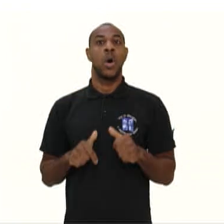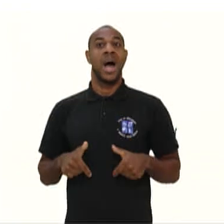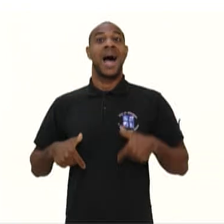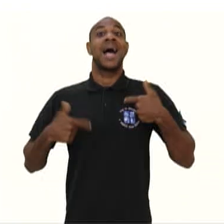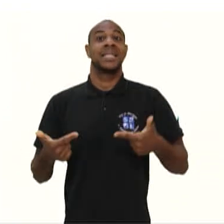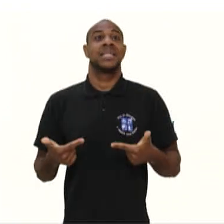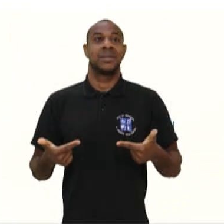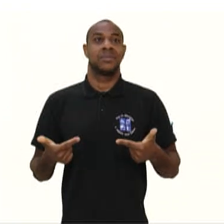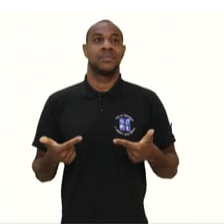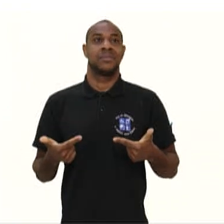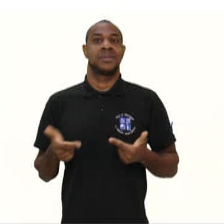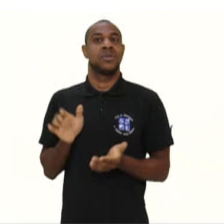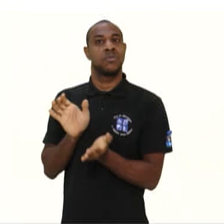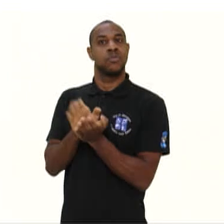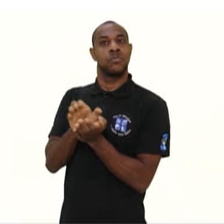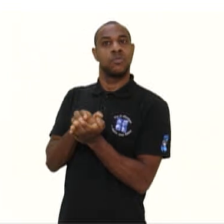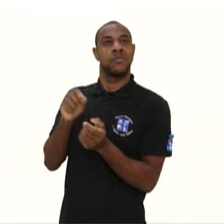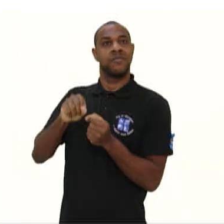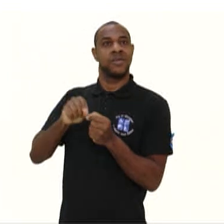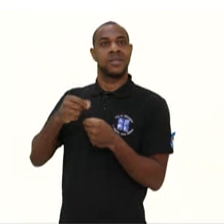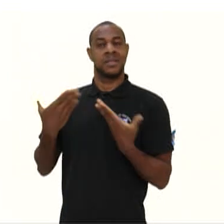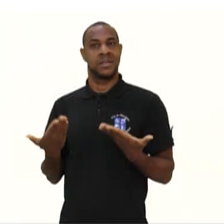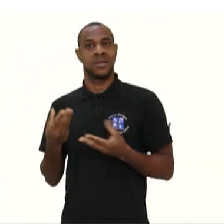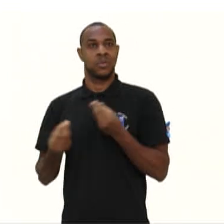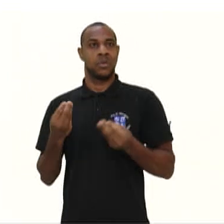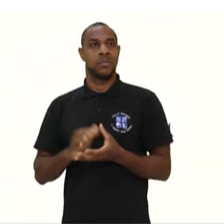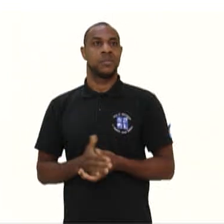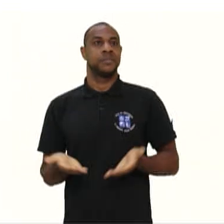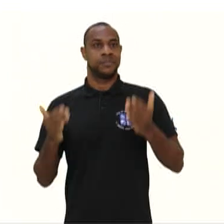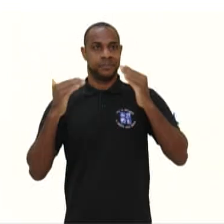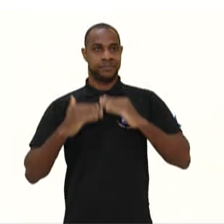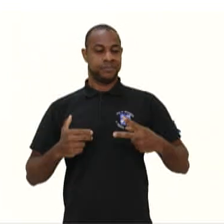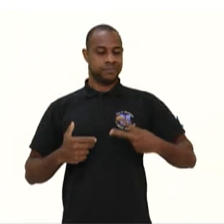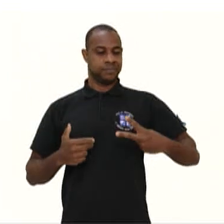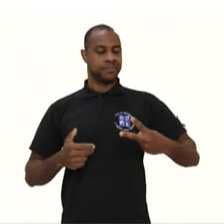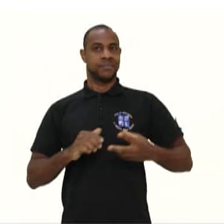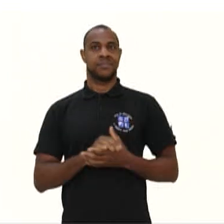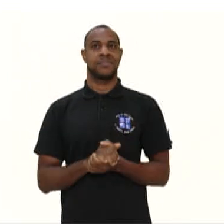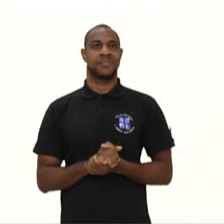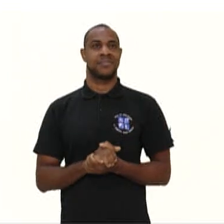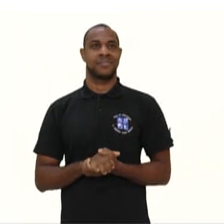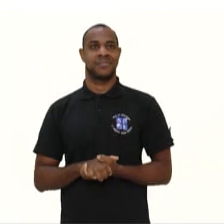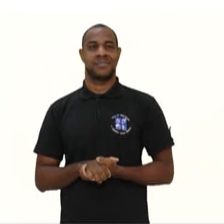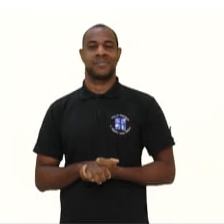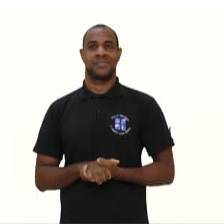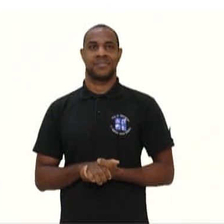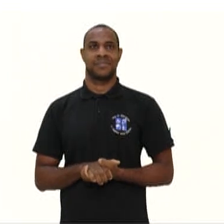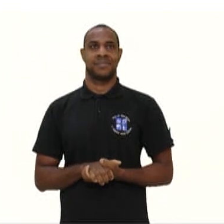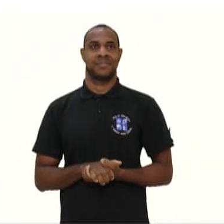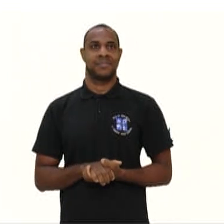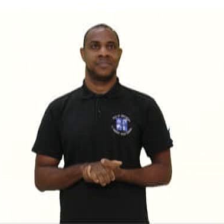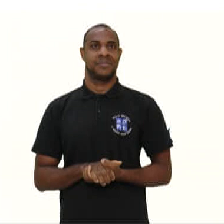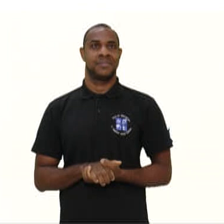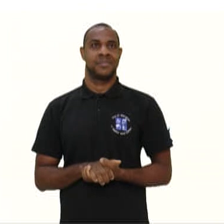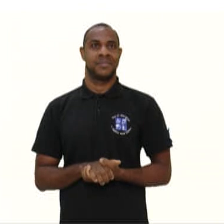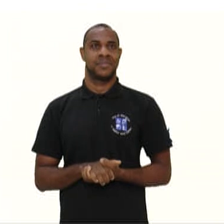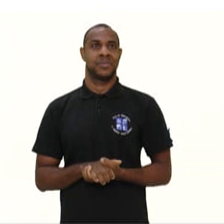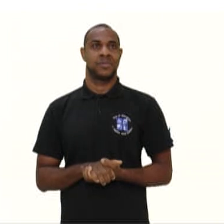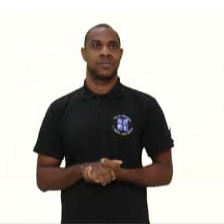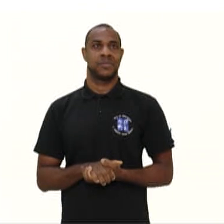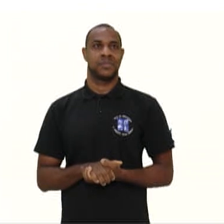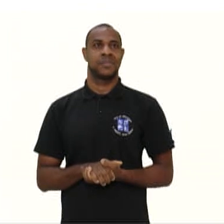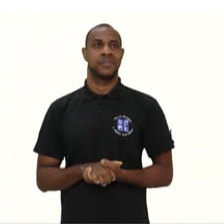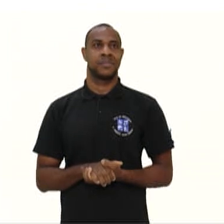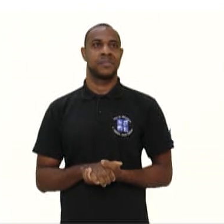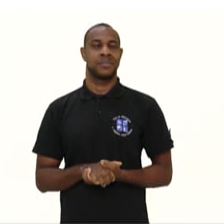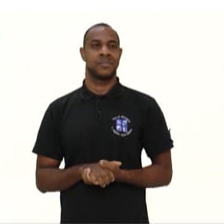está fazendo? E na segunda, the sentence in the past continues. I listened a good song today. They